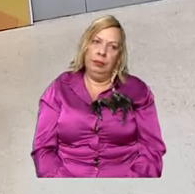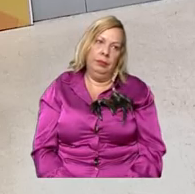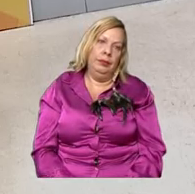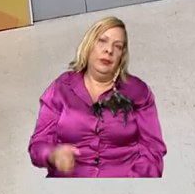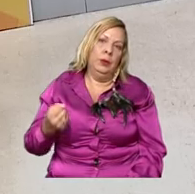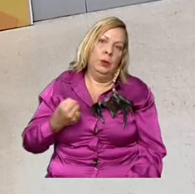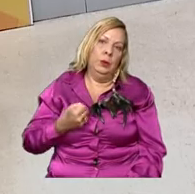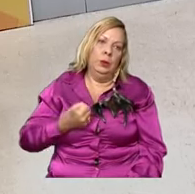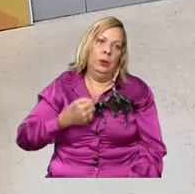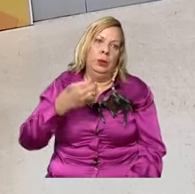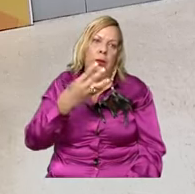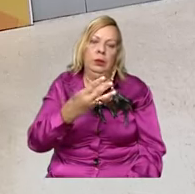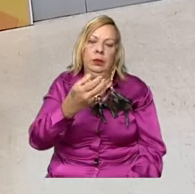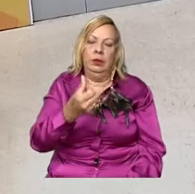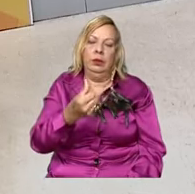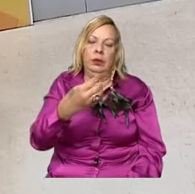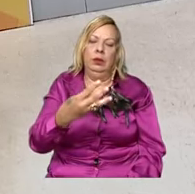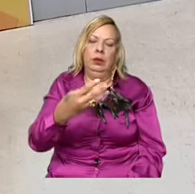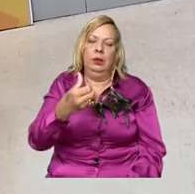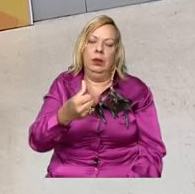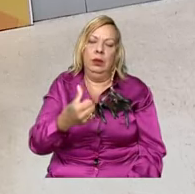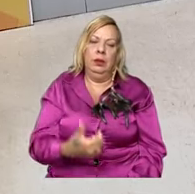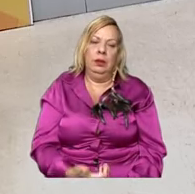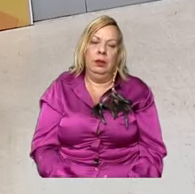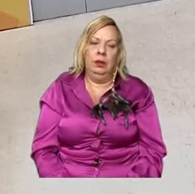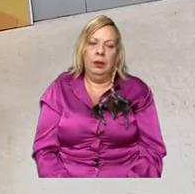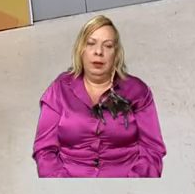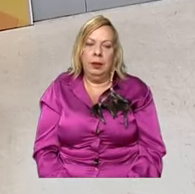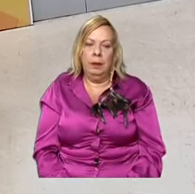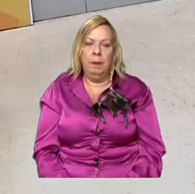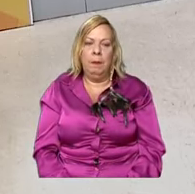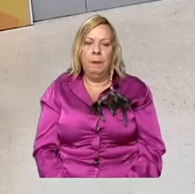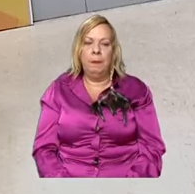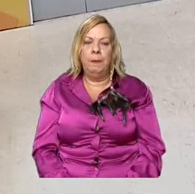de número 46, 46. Decide?